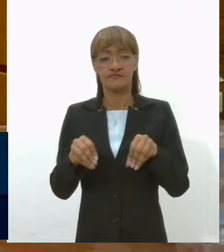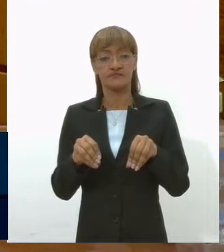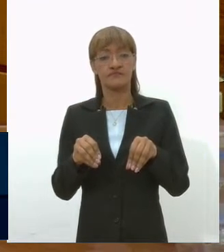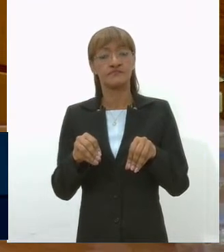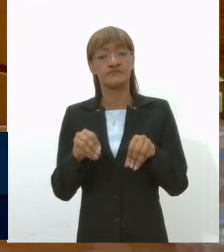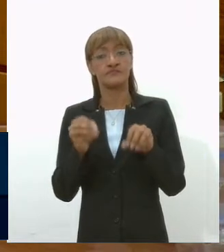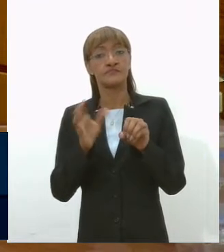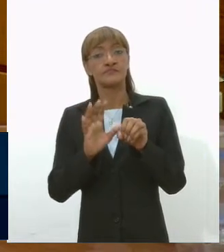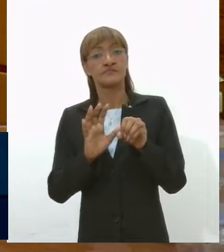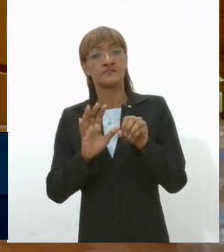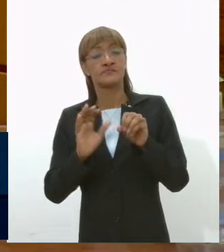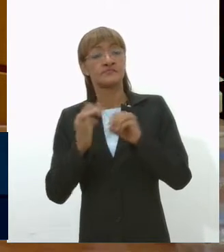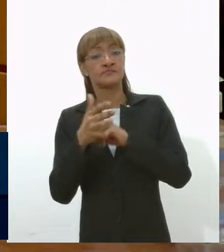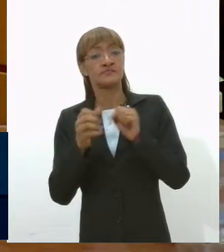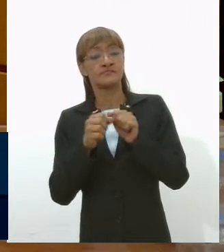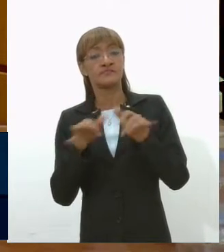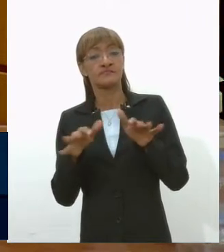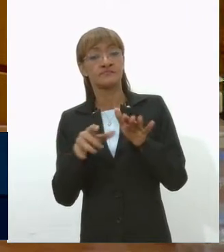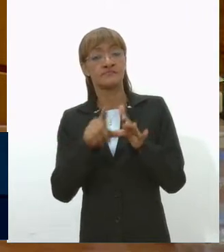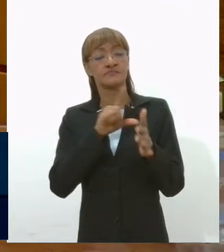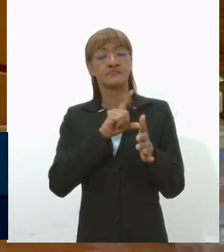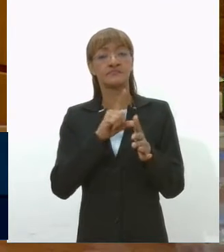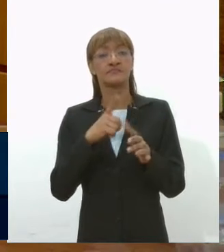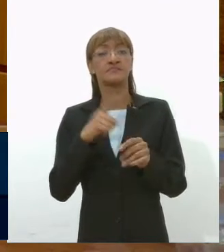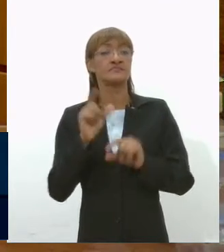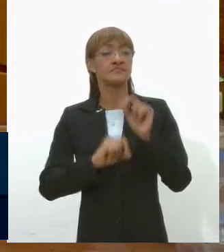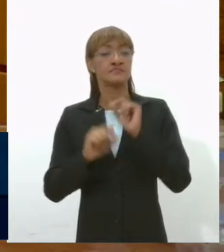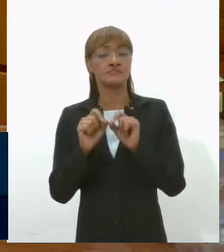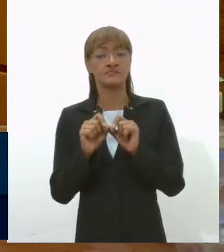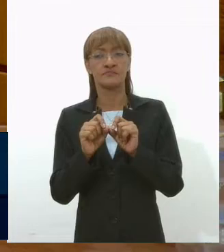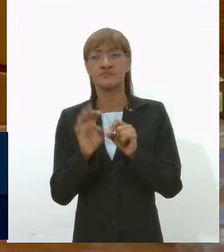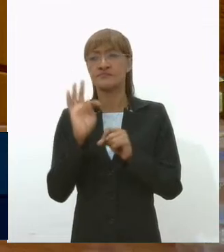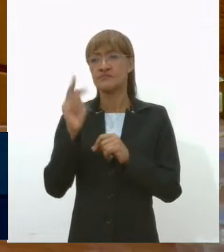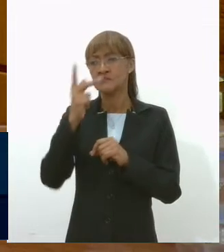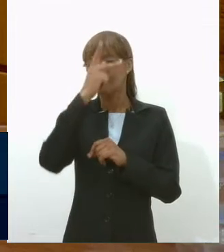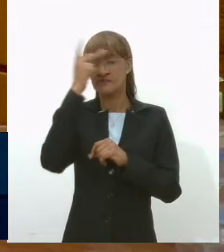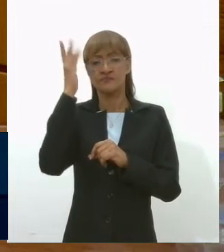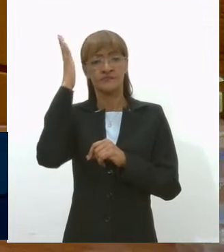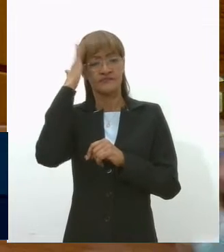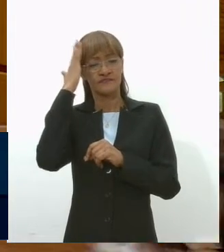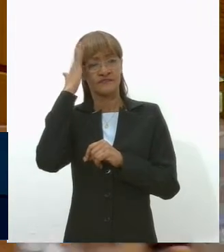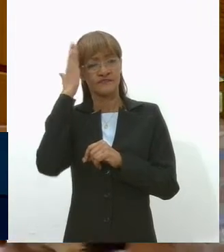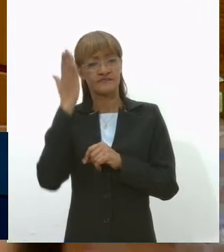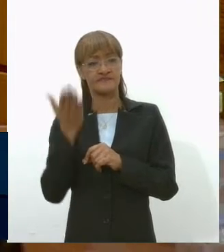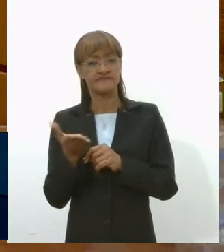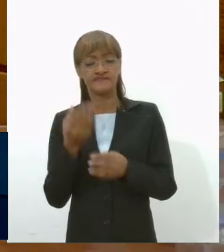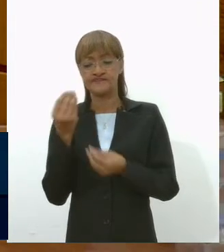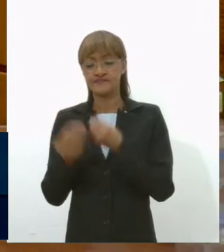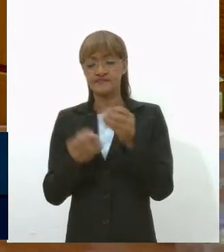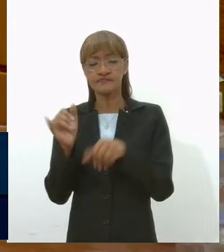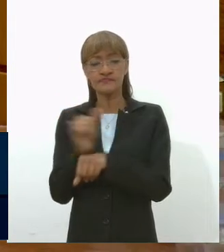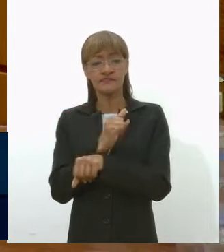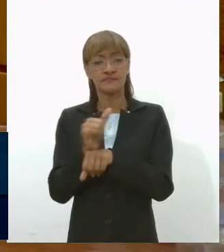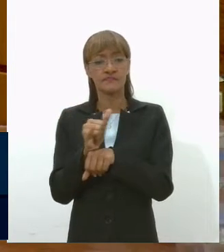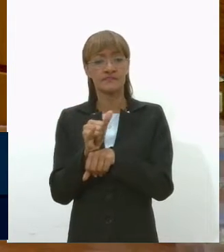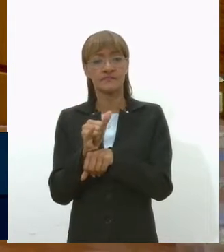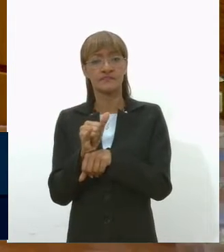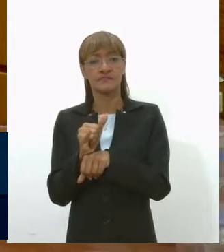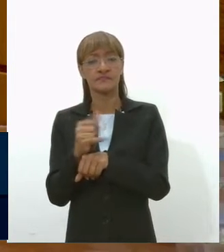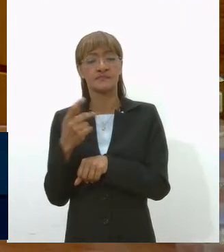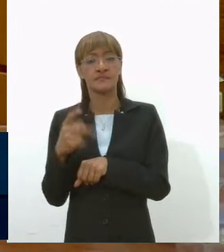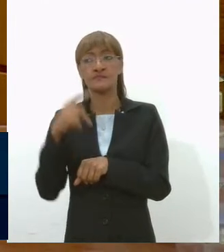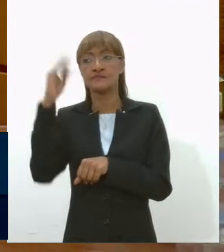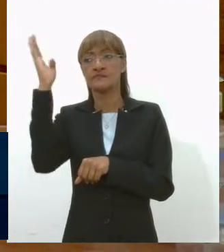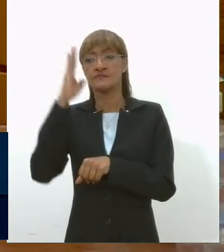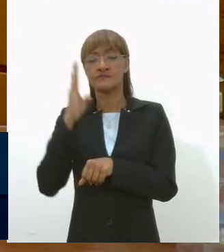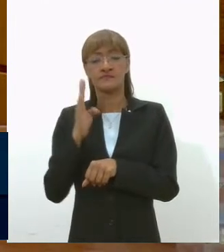que qualquer pessoa que tenha um mínimo de discernimento entende como estratégico para o desenvolvimento da nação. O Brasil ainda é